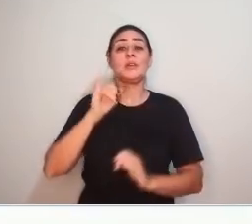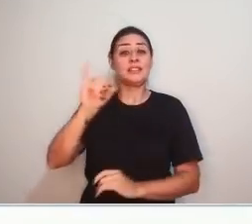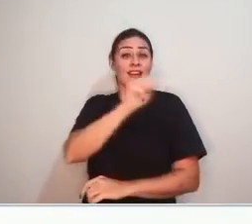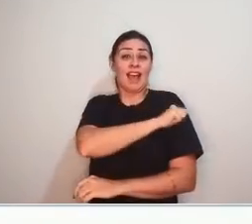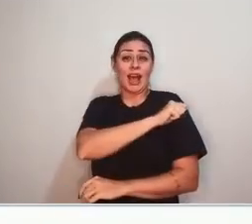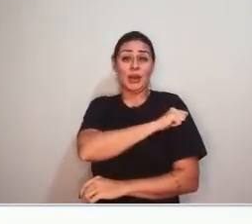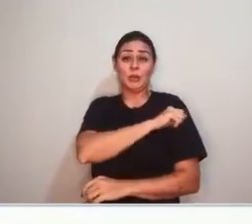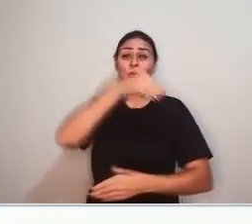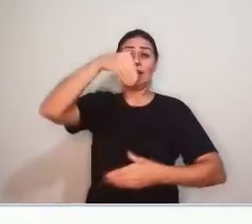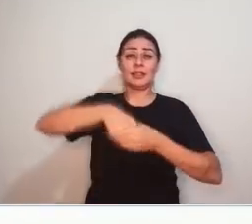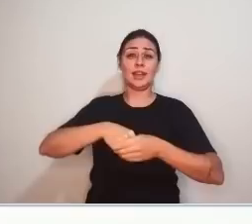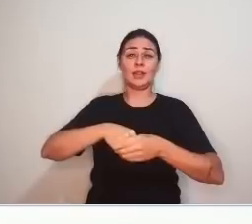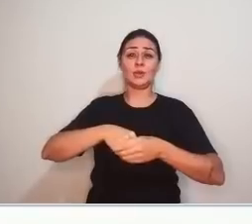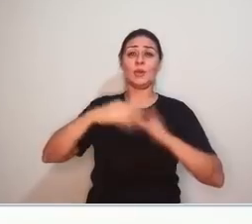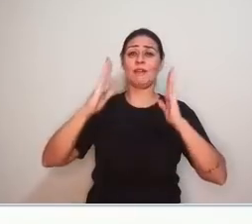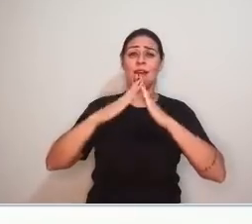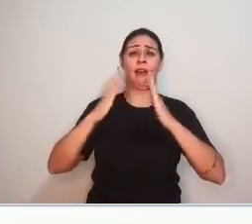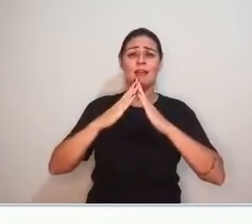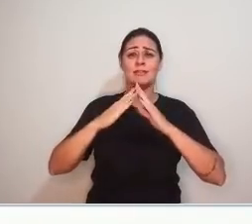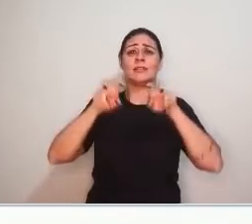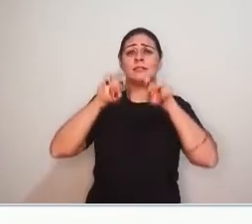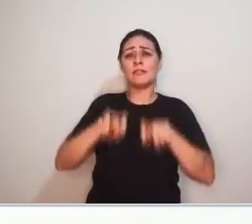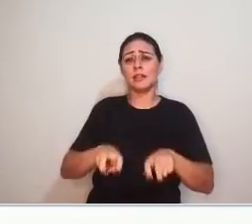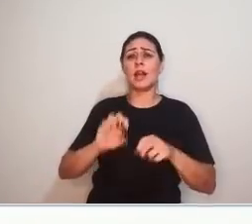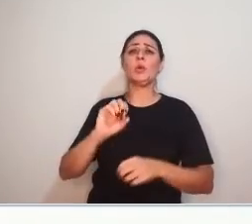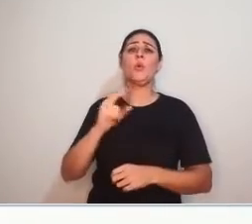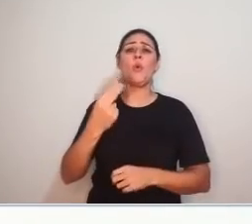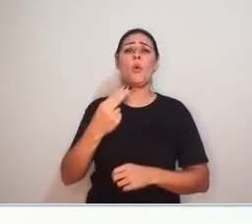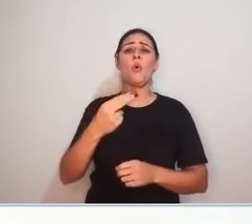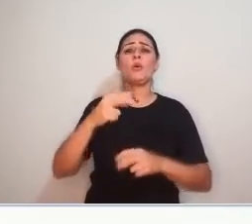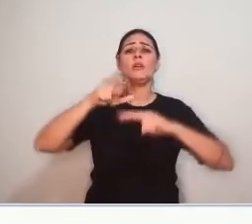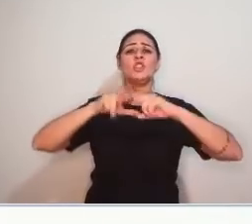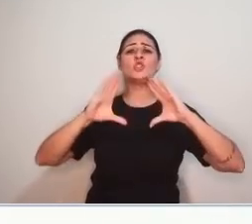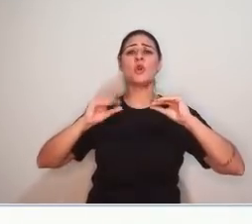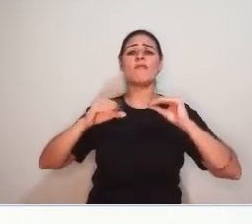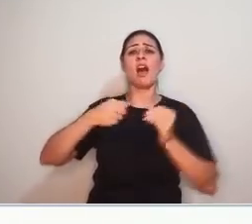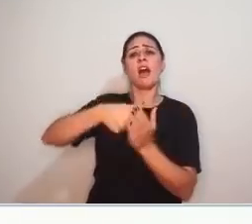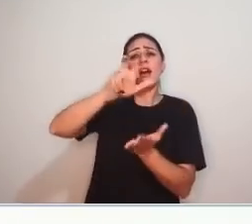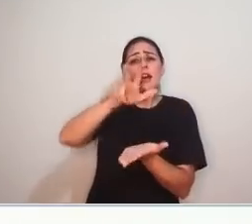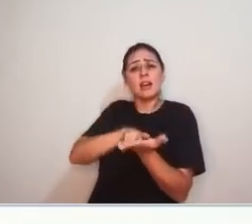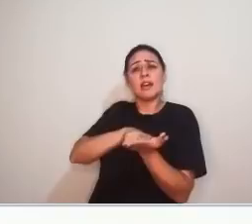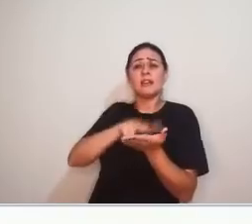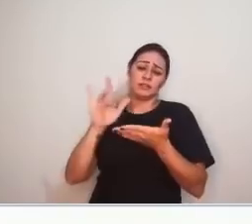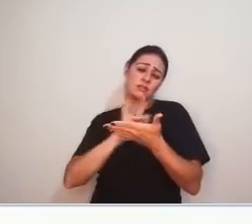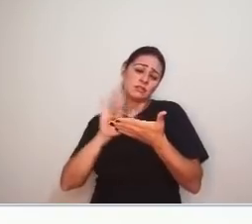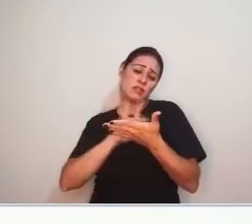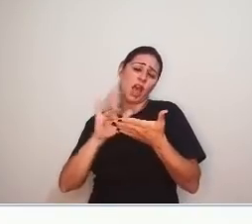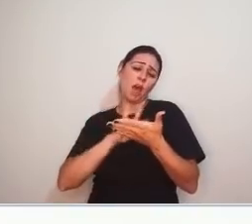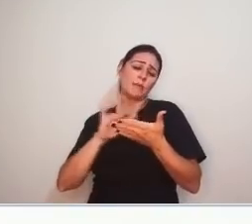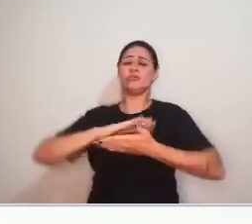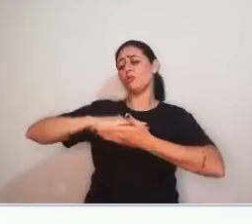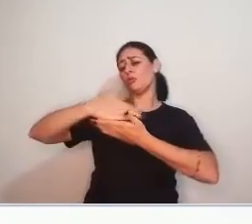Porque o fato do estudante estar na casa dele, sentado na mesa de estar, ou deitado no sofá da sala, mexendo no smartphone, no tablet